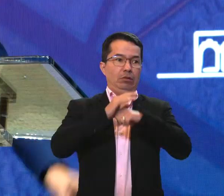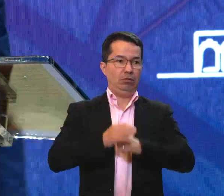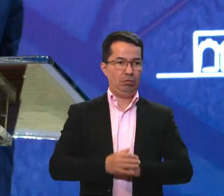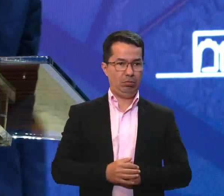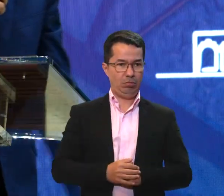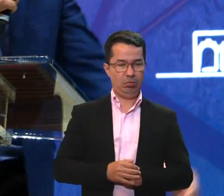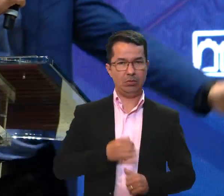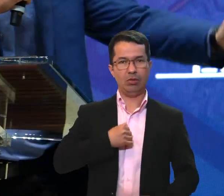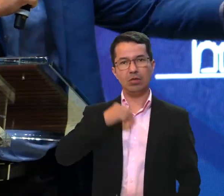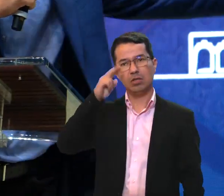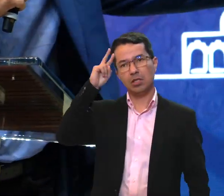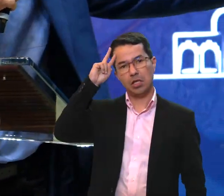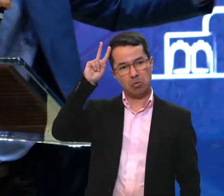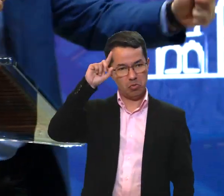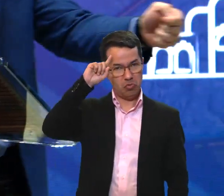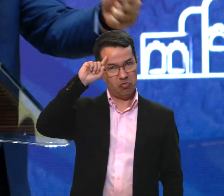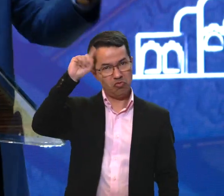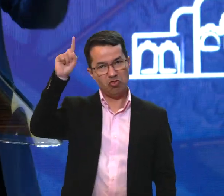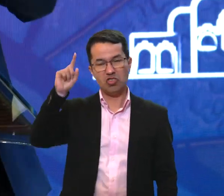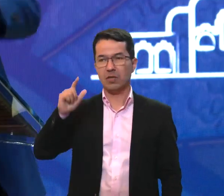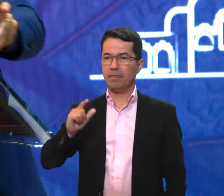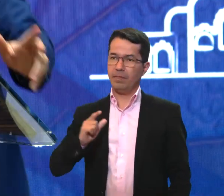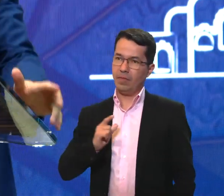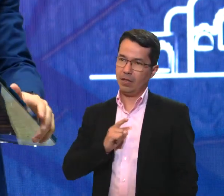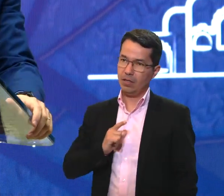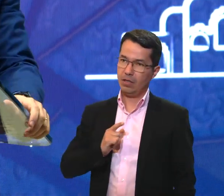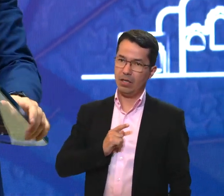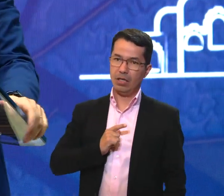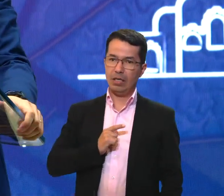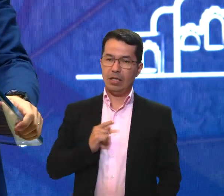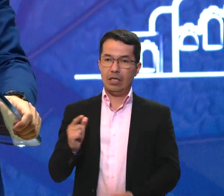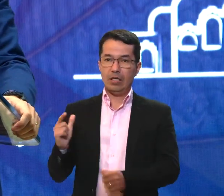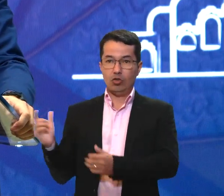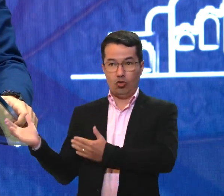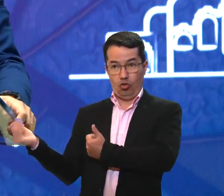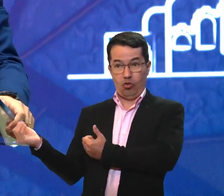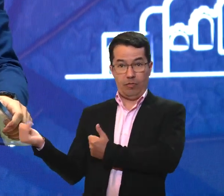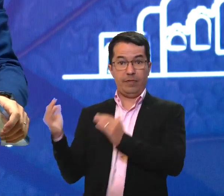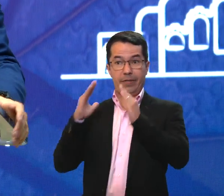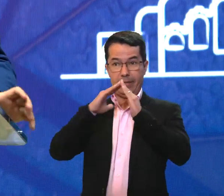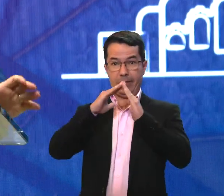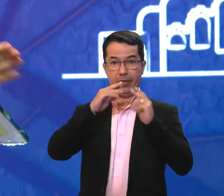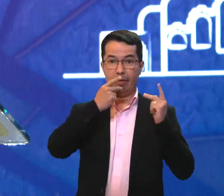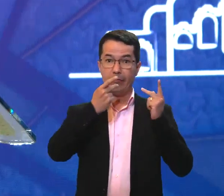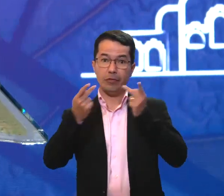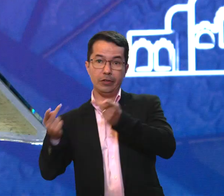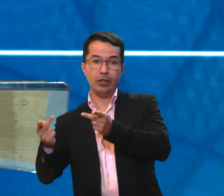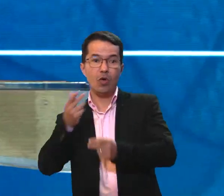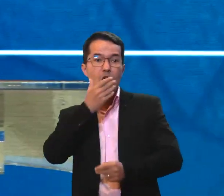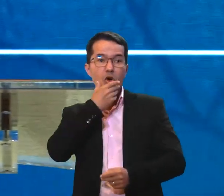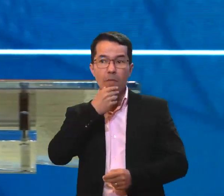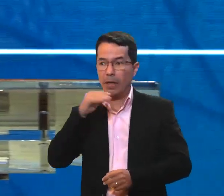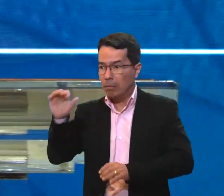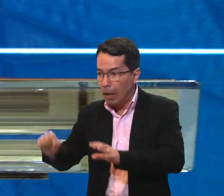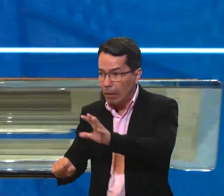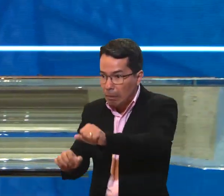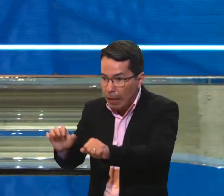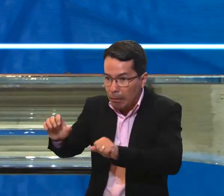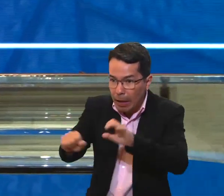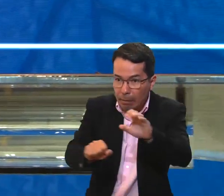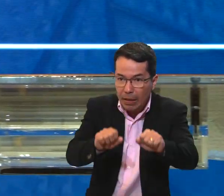mausoléu. Ele pegava as coisas do cemitério e levava para o quarto dele. E eu lembro, depois que Jesus